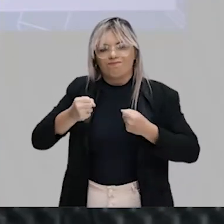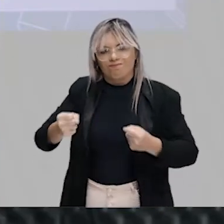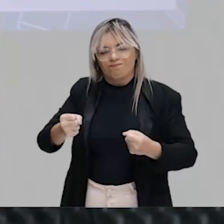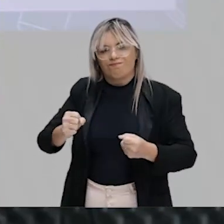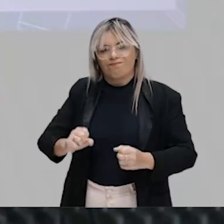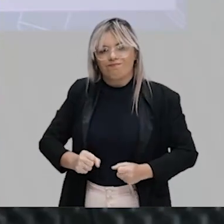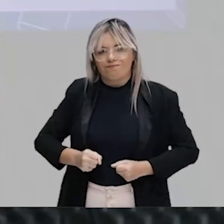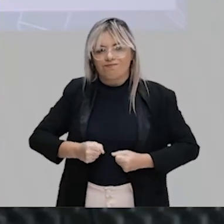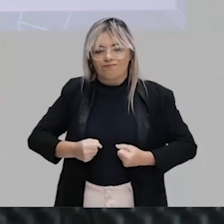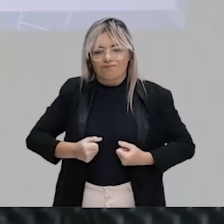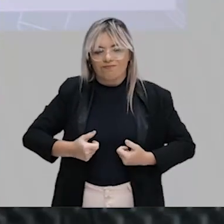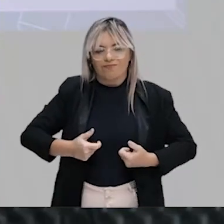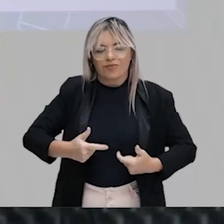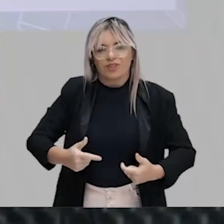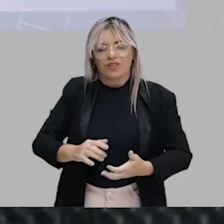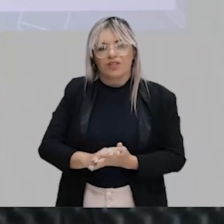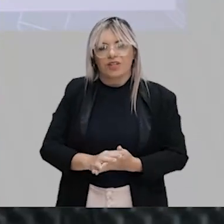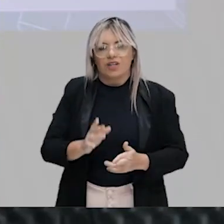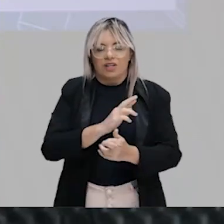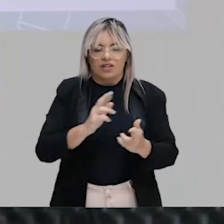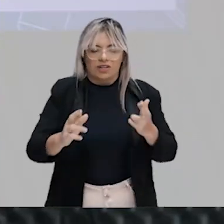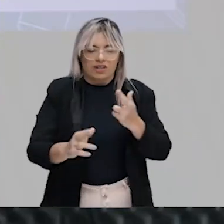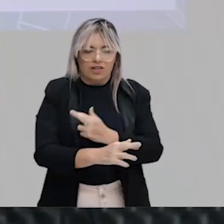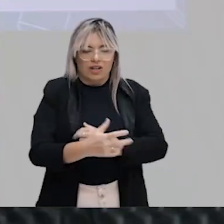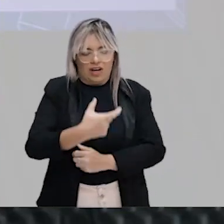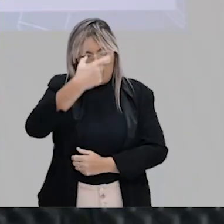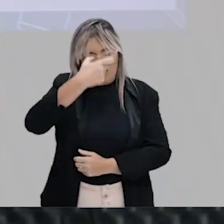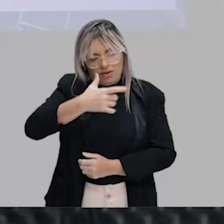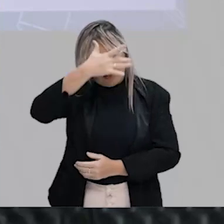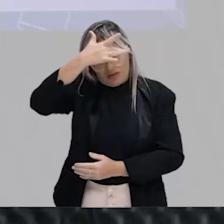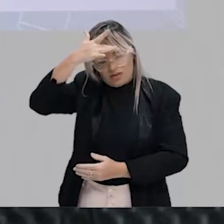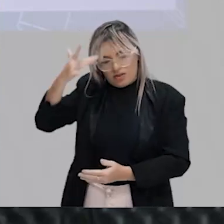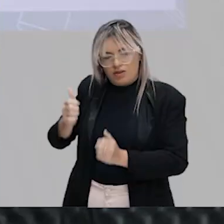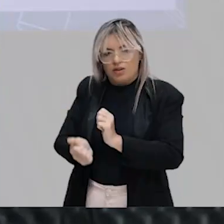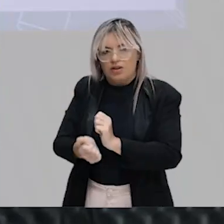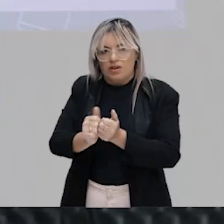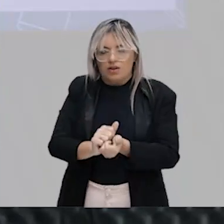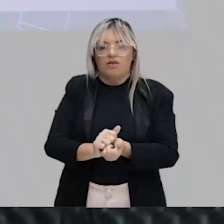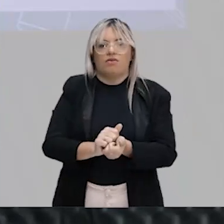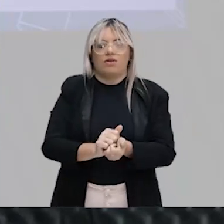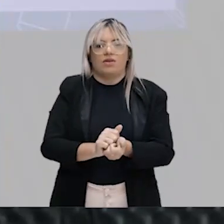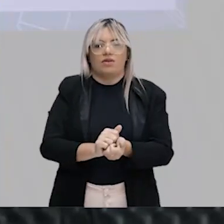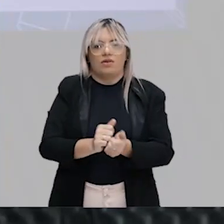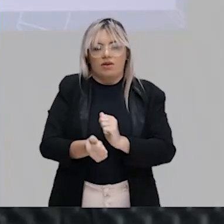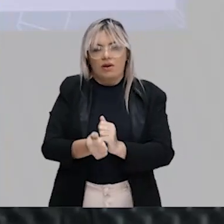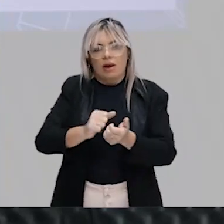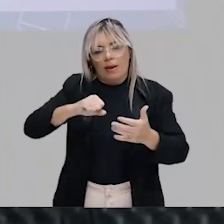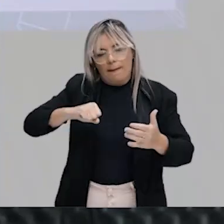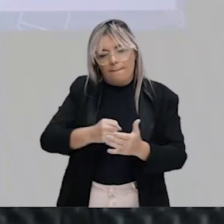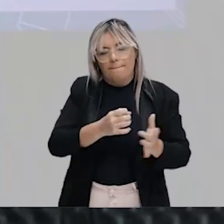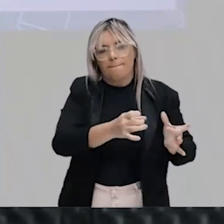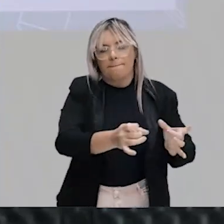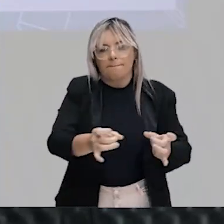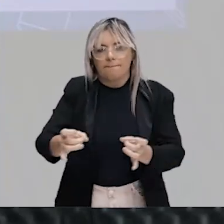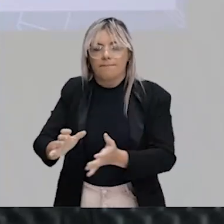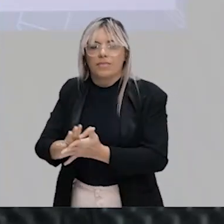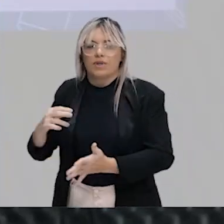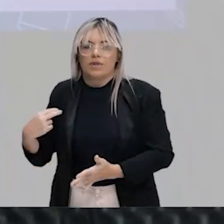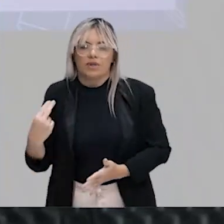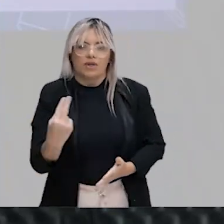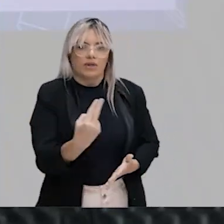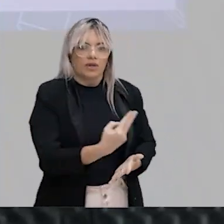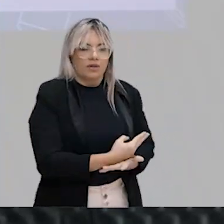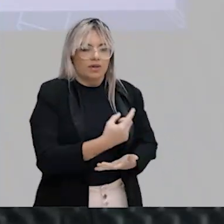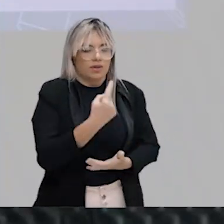forma explorar, vincular aquele atleta ali a algo comercial, algo que vai acontecer, algo que nós iremos ver e